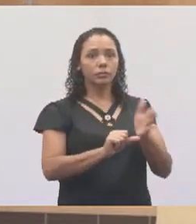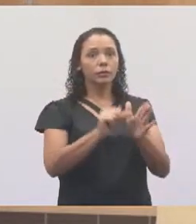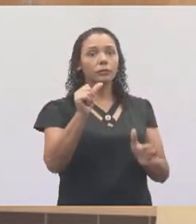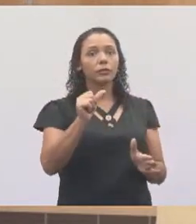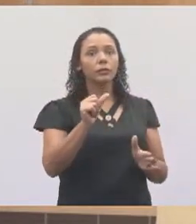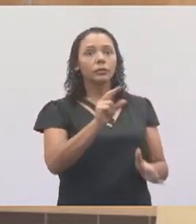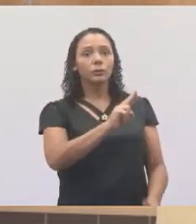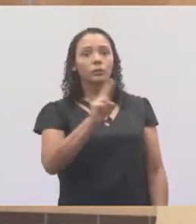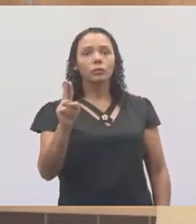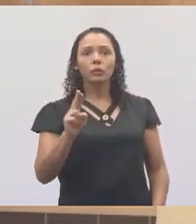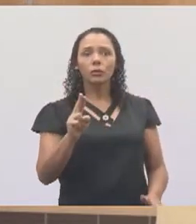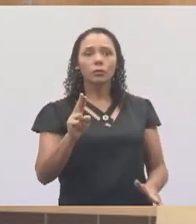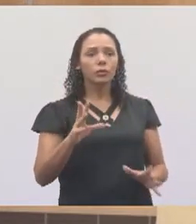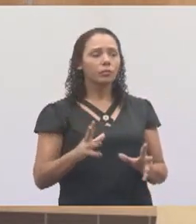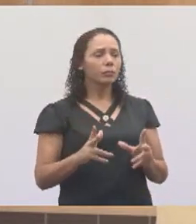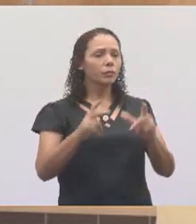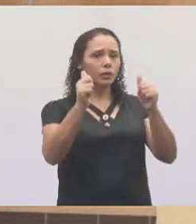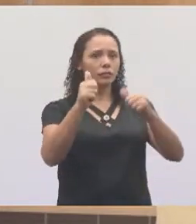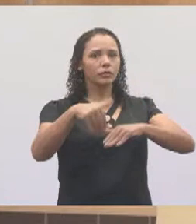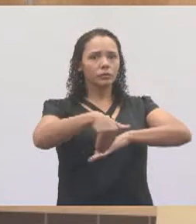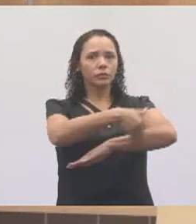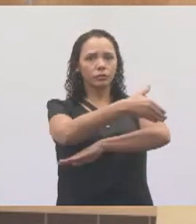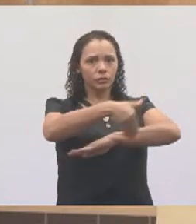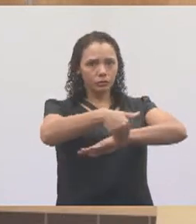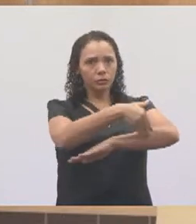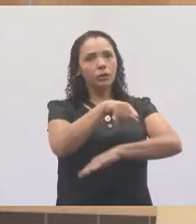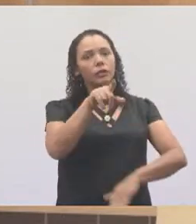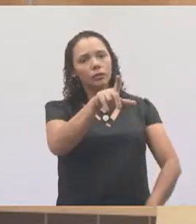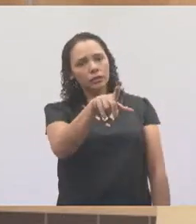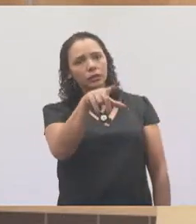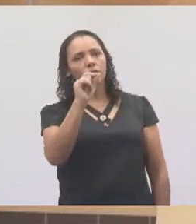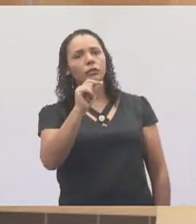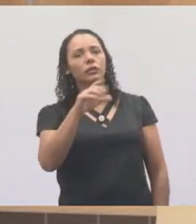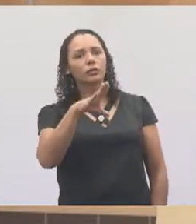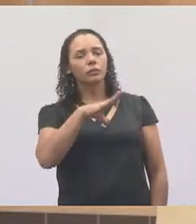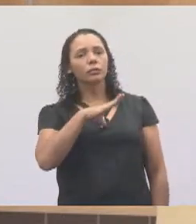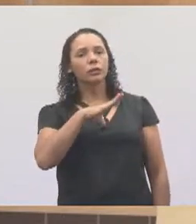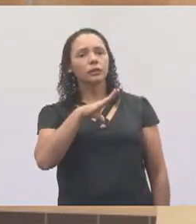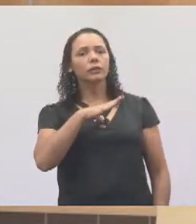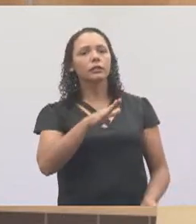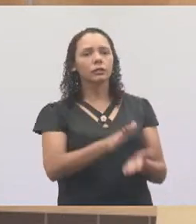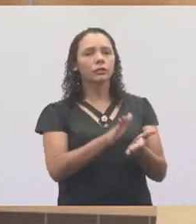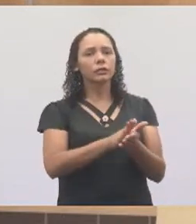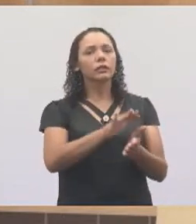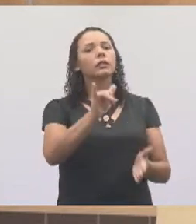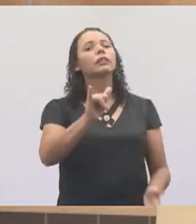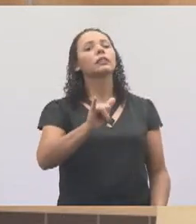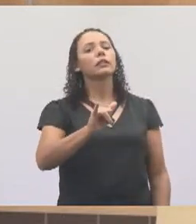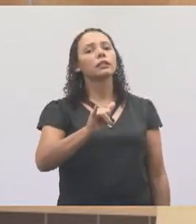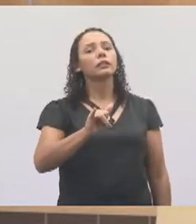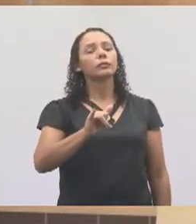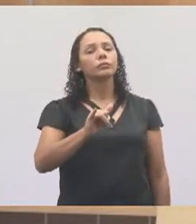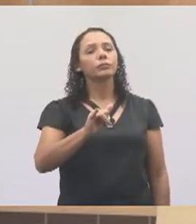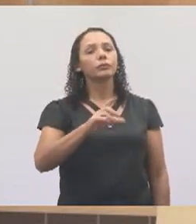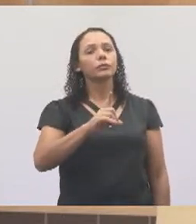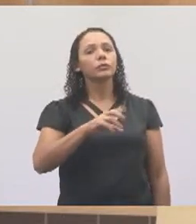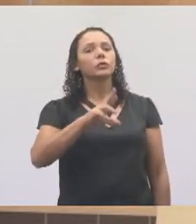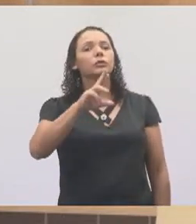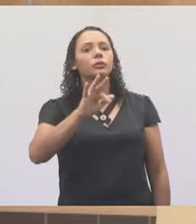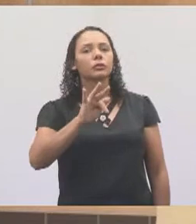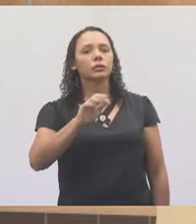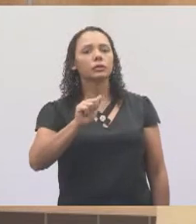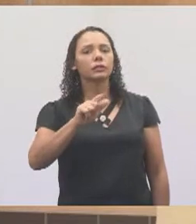brilhante de rua que você está colocando na nossa cidade, do Dr. Tales aí, o